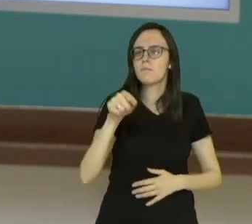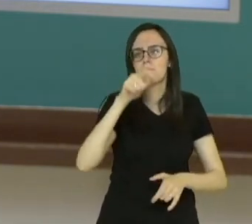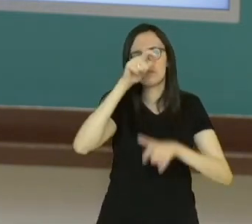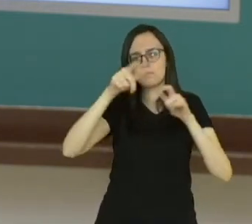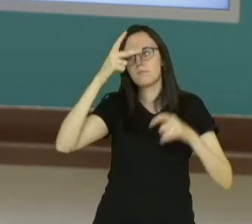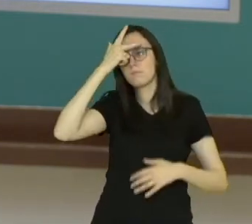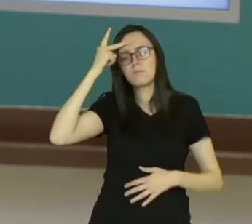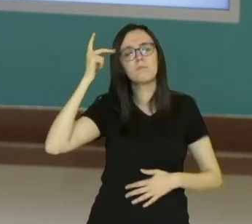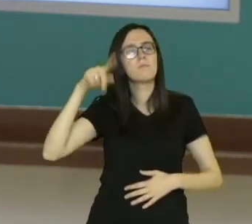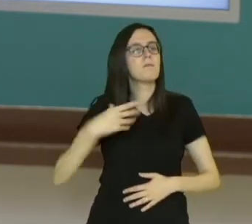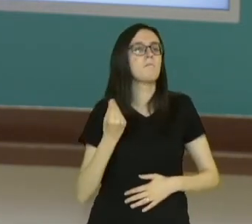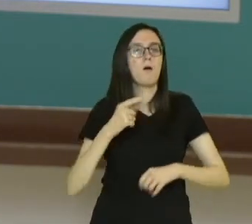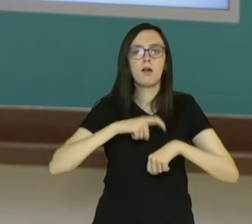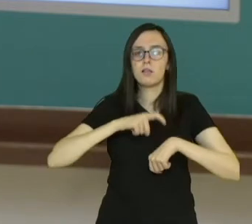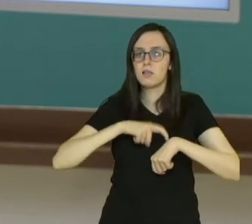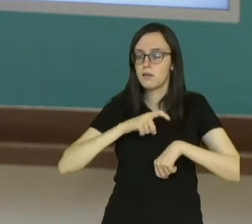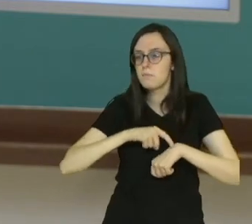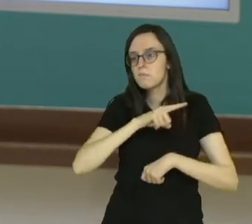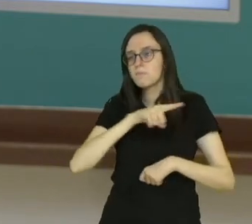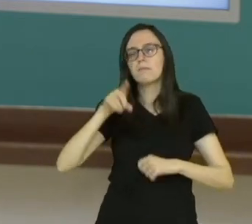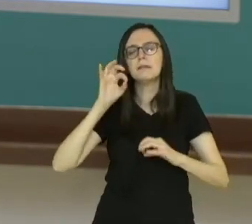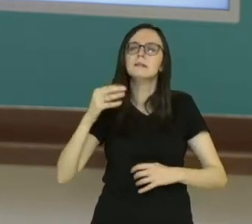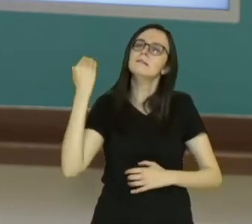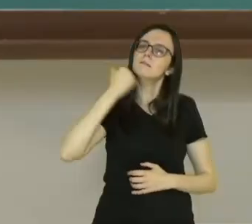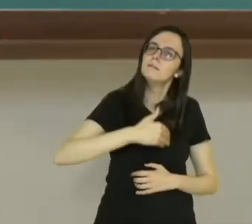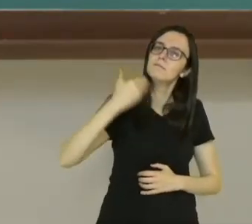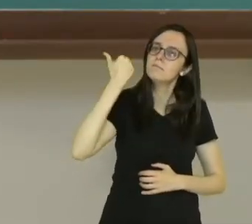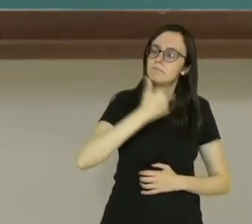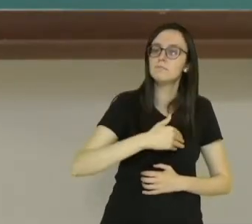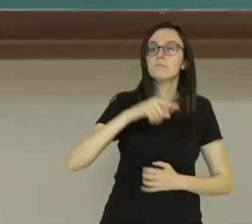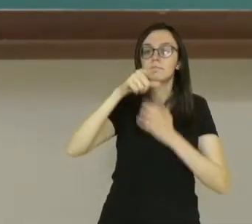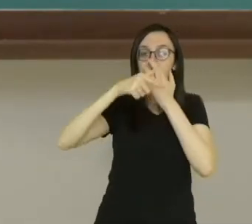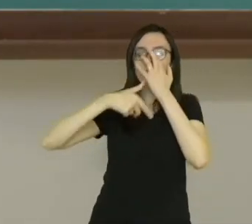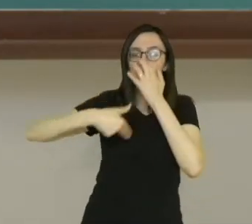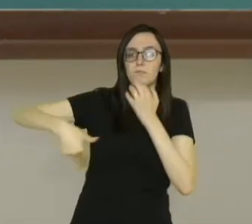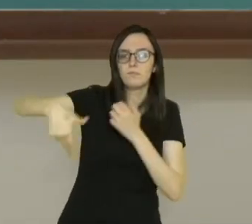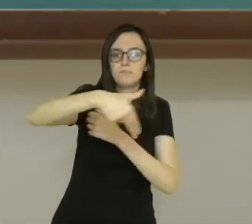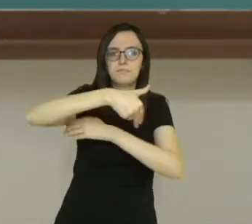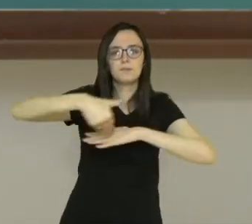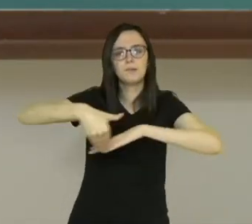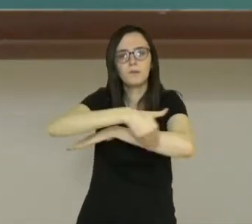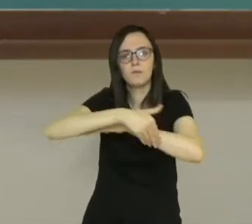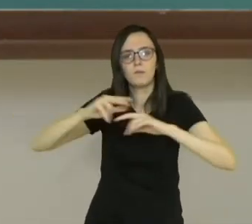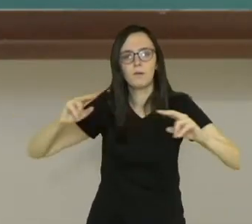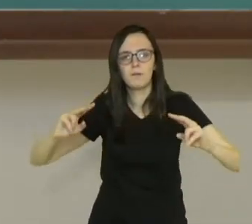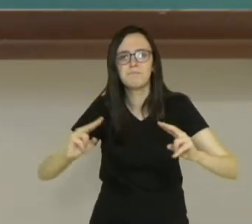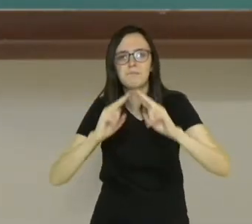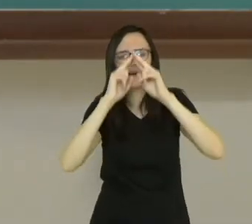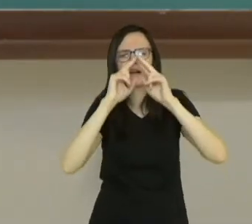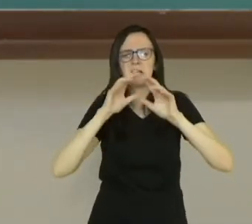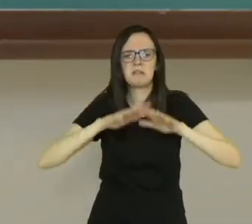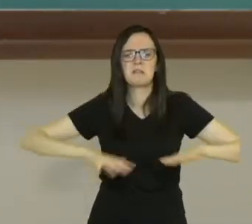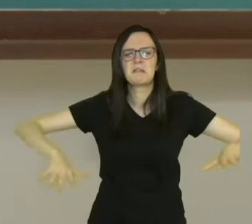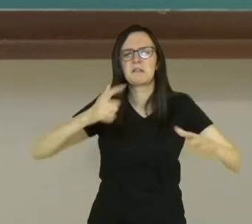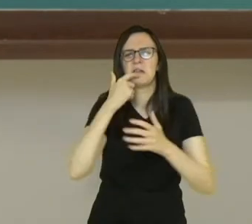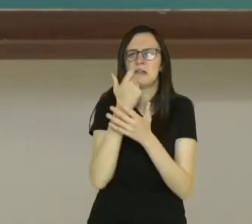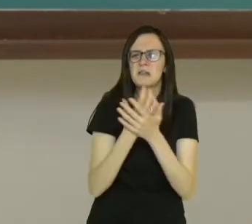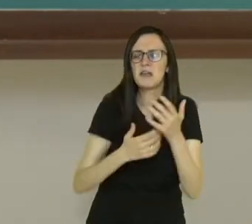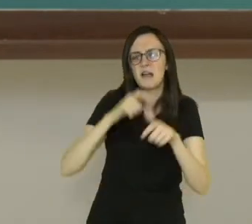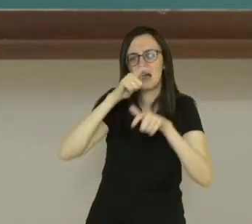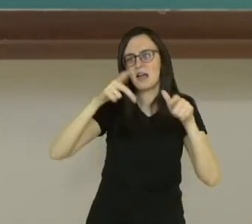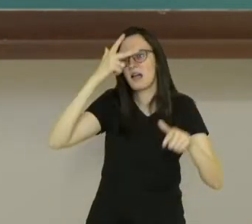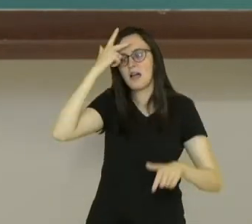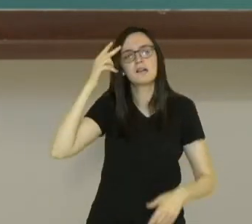pessoas em muito pouco tempo foram guilhotinadas. Você andava nas ruas de Paris, era só poças de sangue e as pessoas